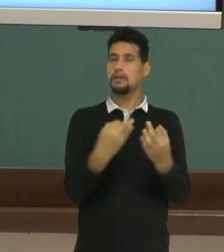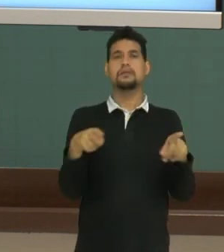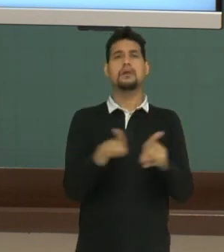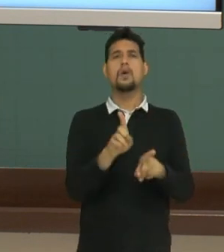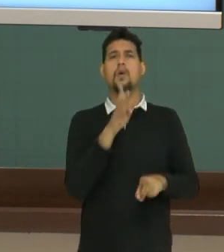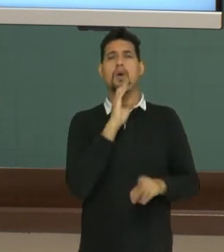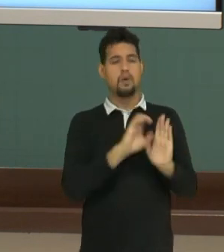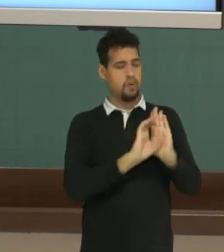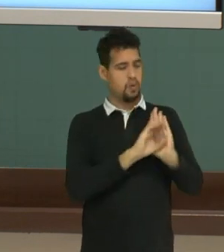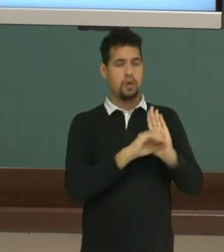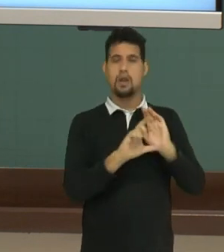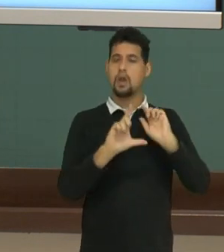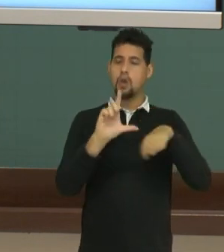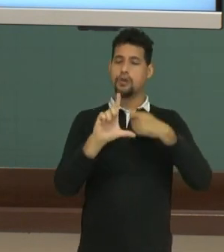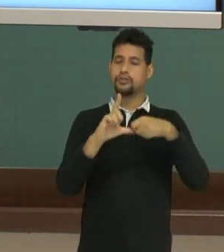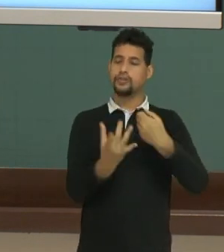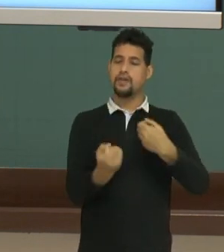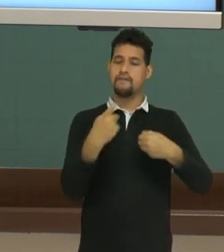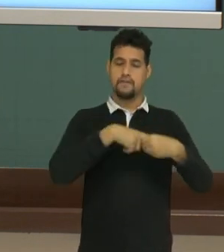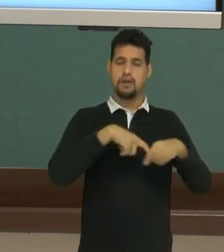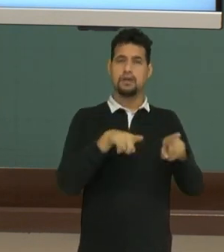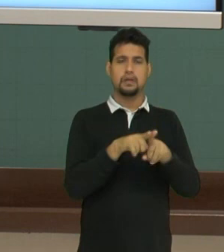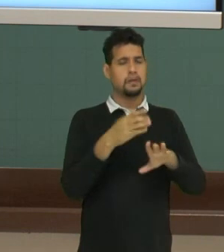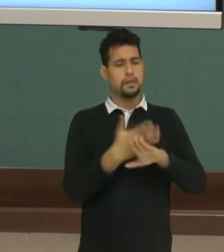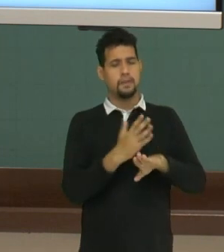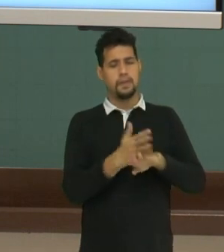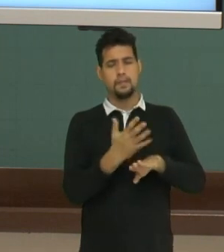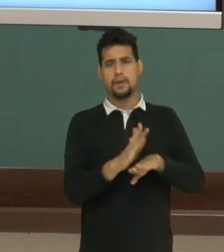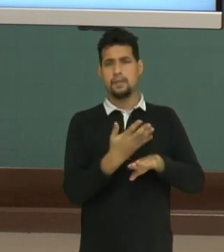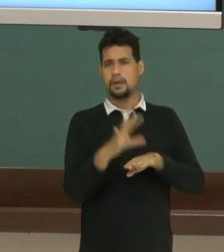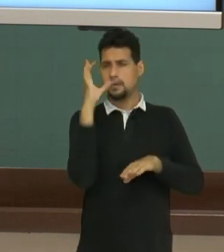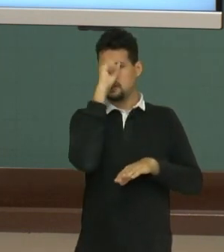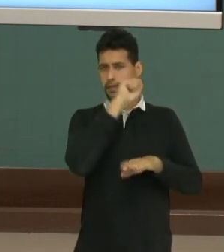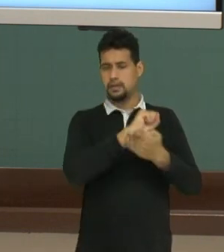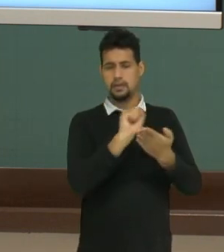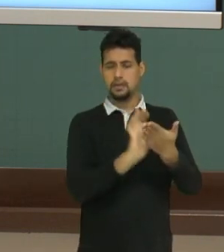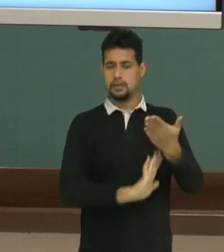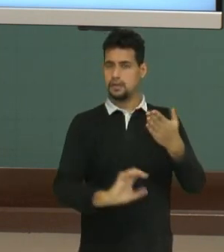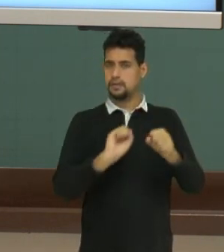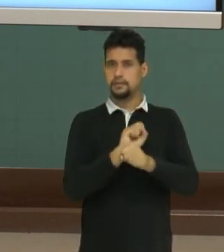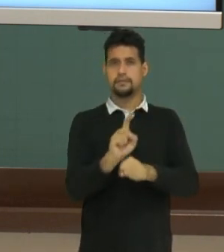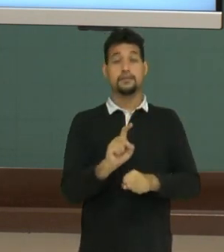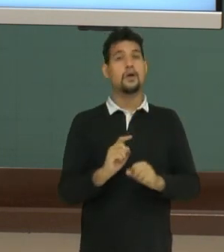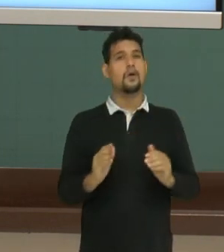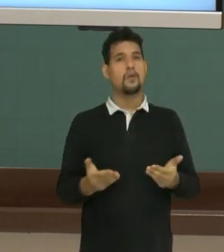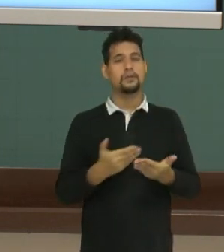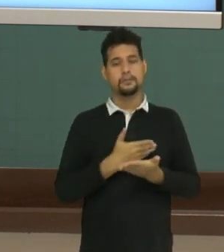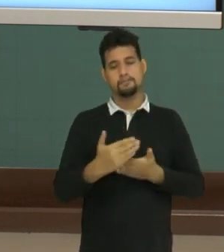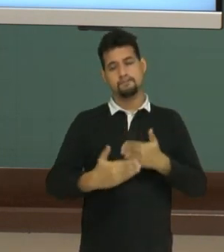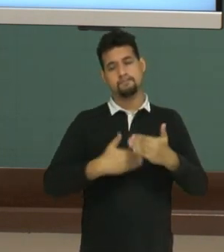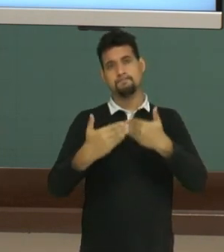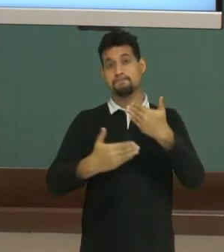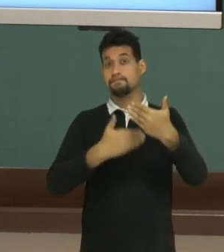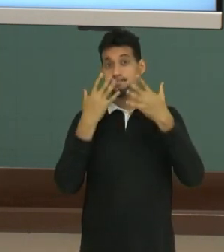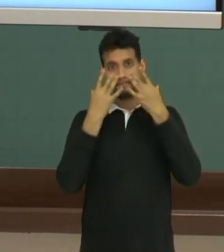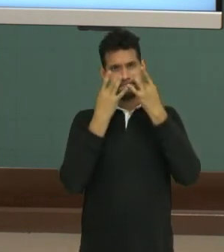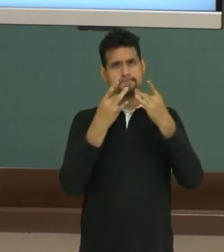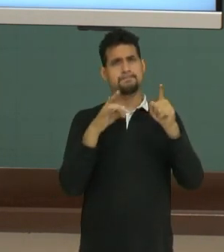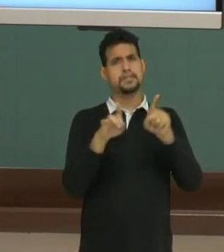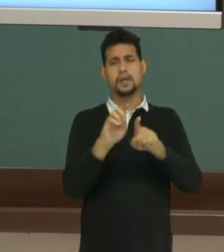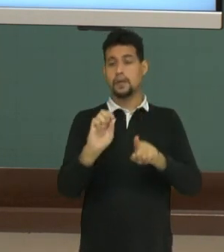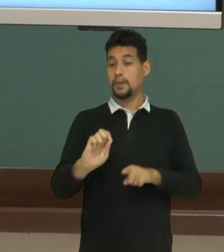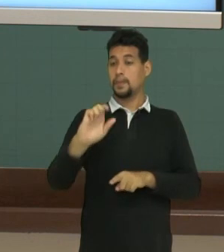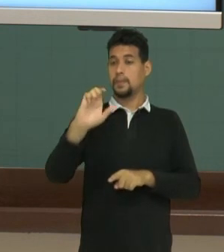os conceitos de logística reversa e praticamos o conhecimento com atividades. Espero que a partir de hoje você preste muita atenção nas